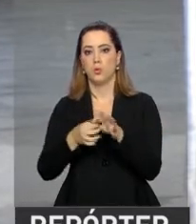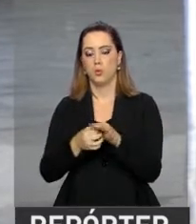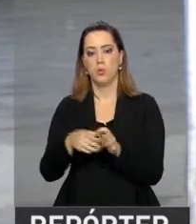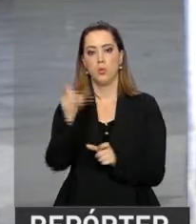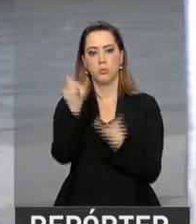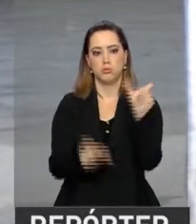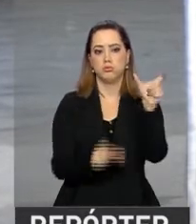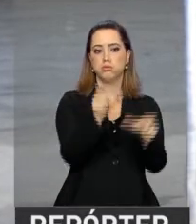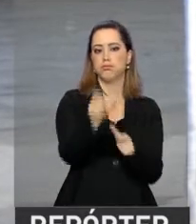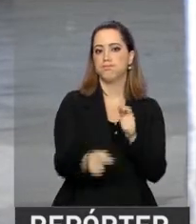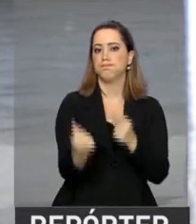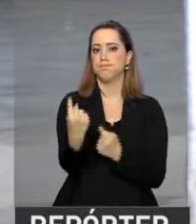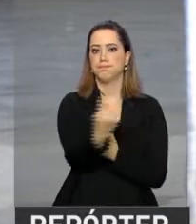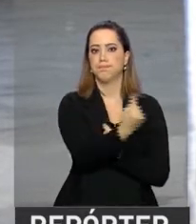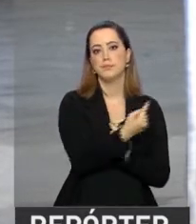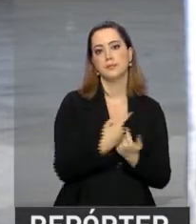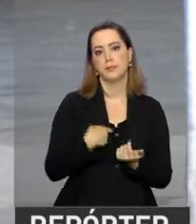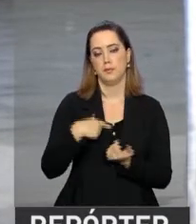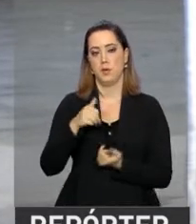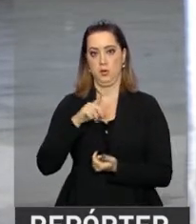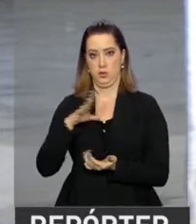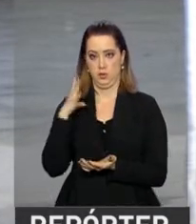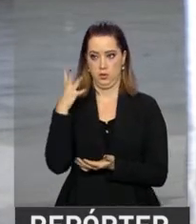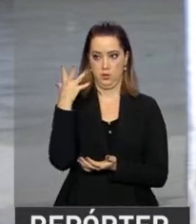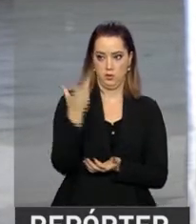de 2016. São ao todo